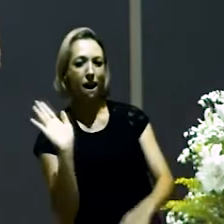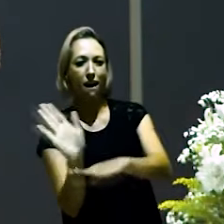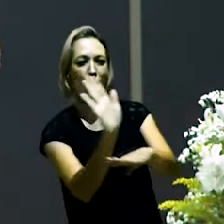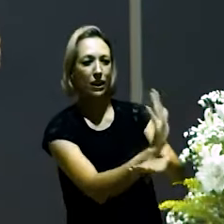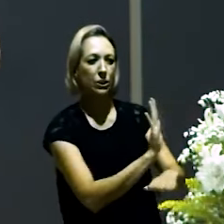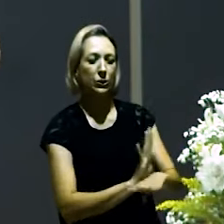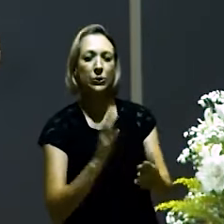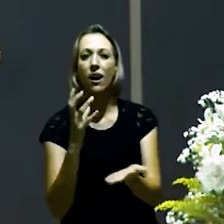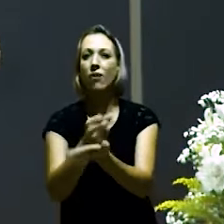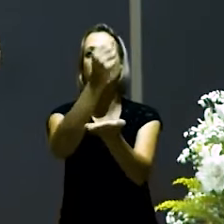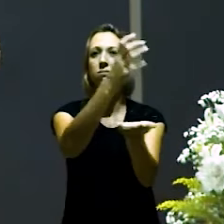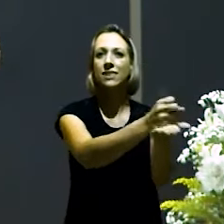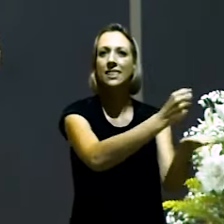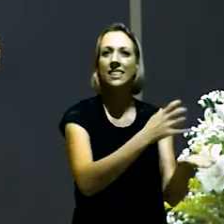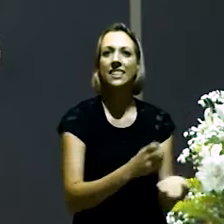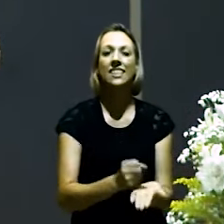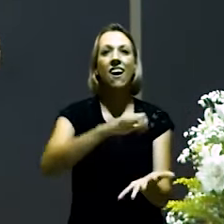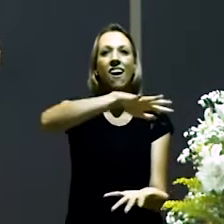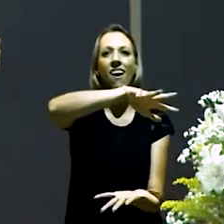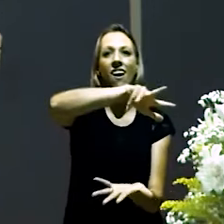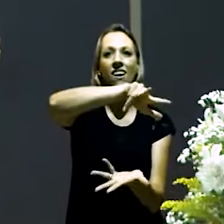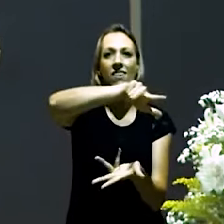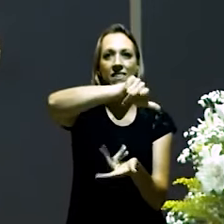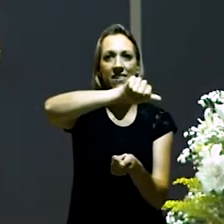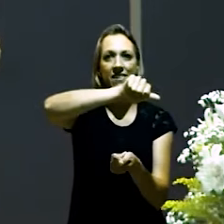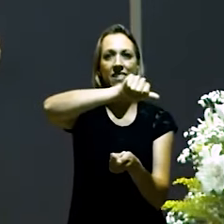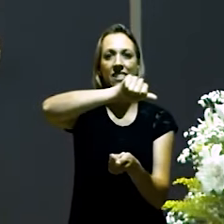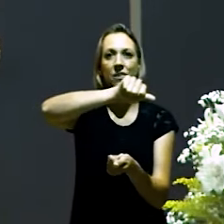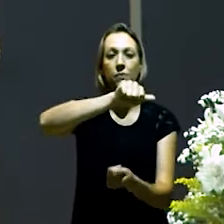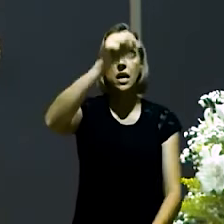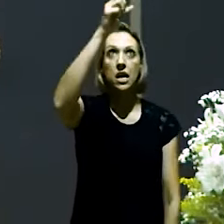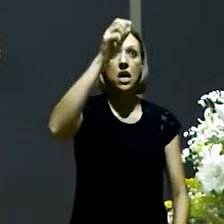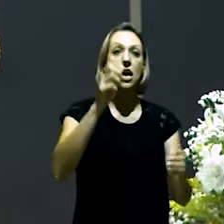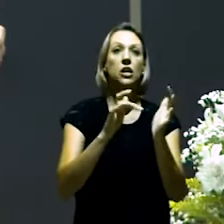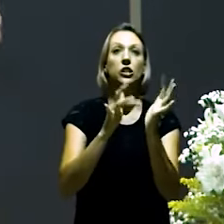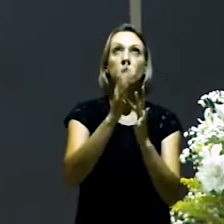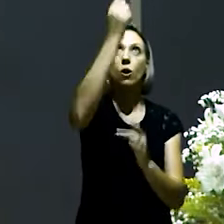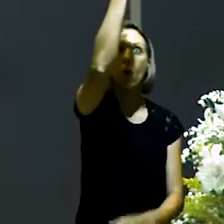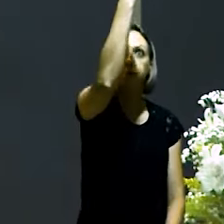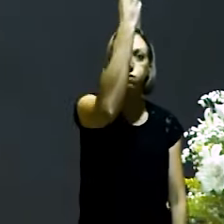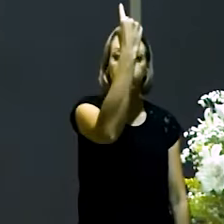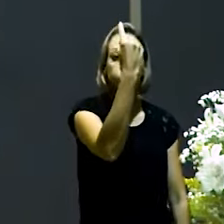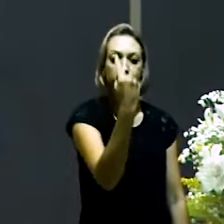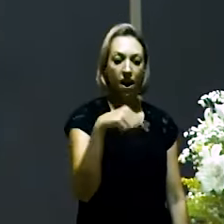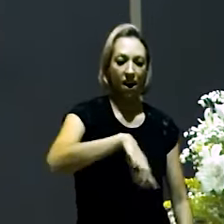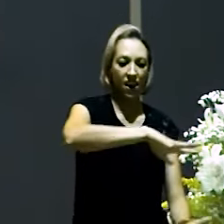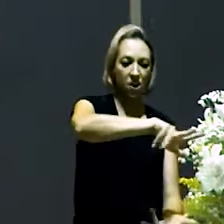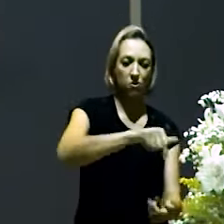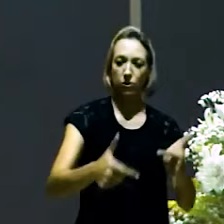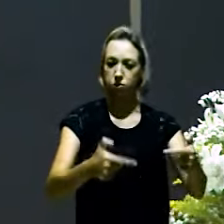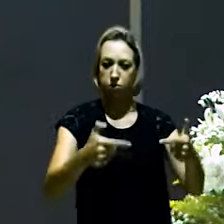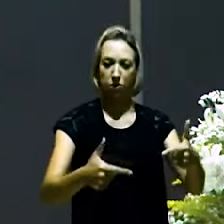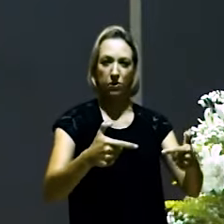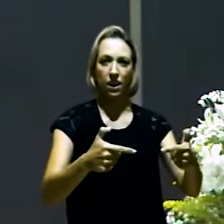como despojos, de repente entra alguém no campo de batalha, e o anjo diz, hoje na cidade de Davi vos